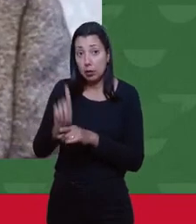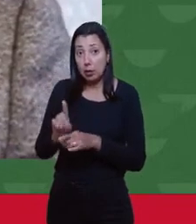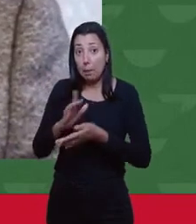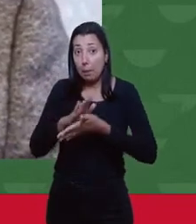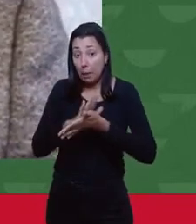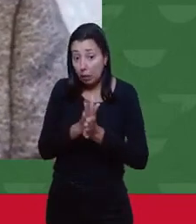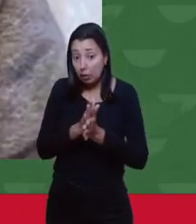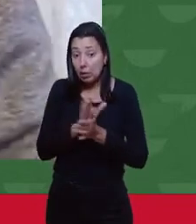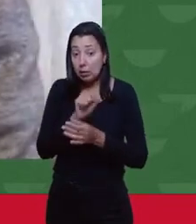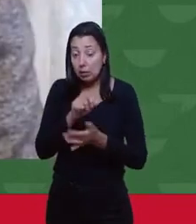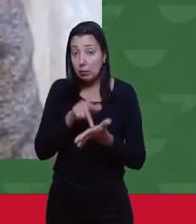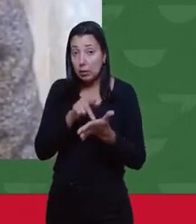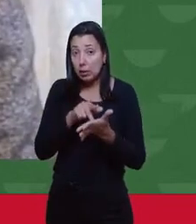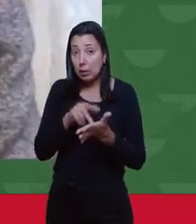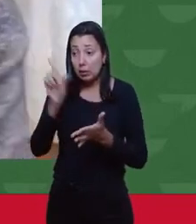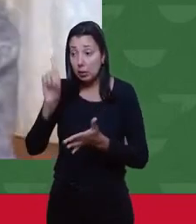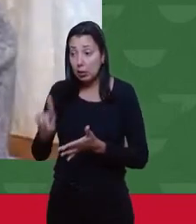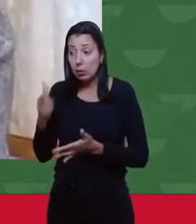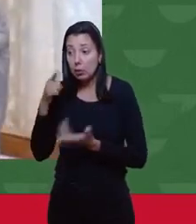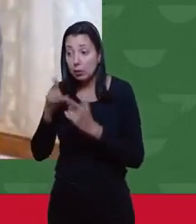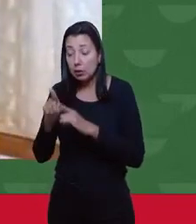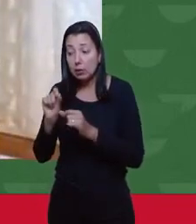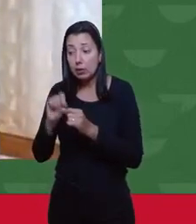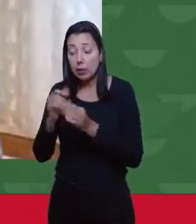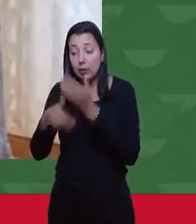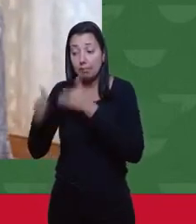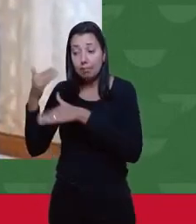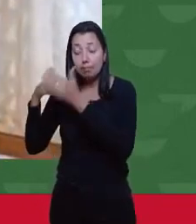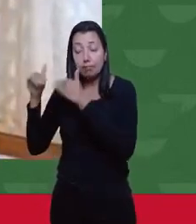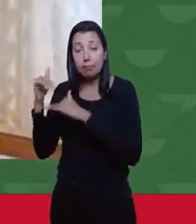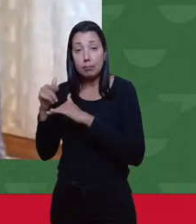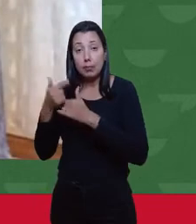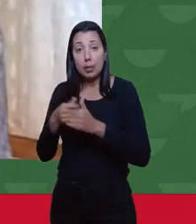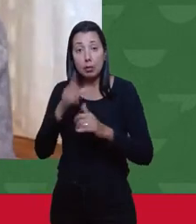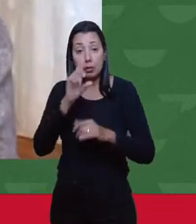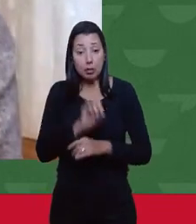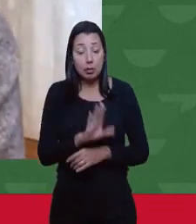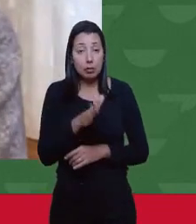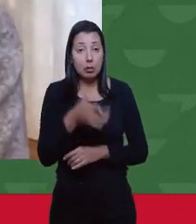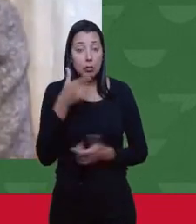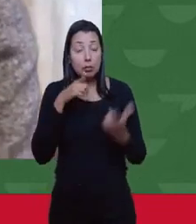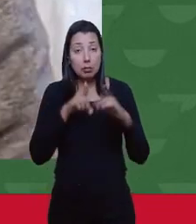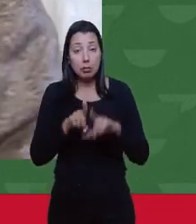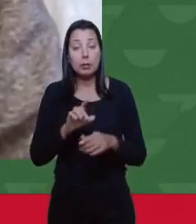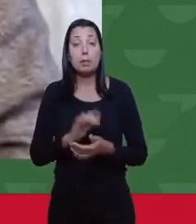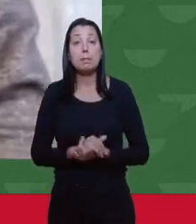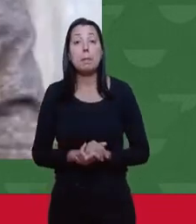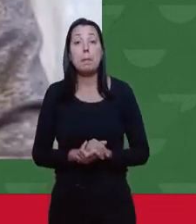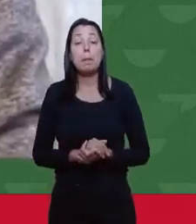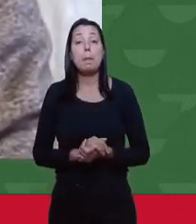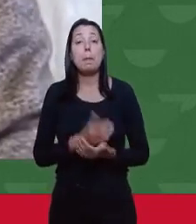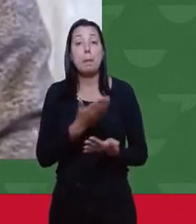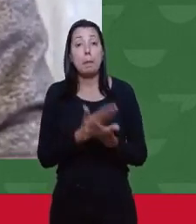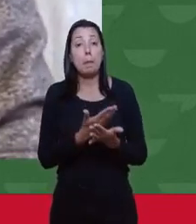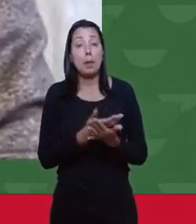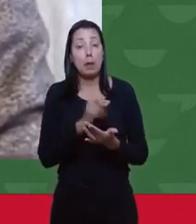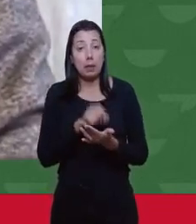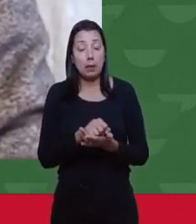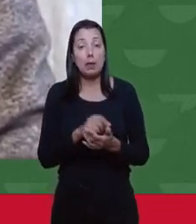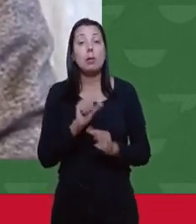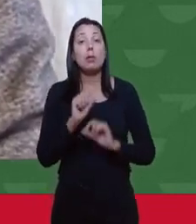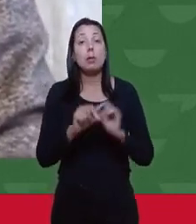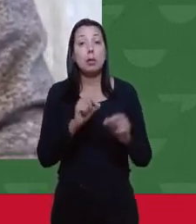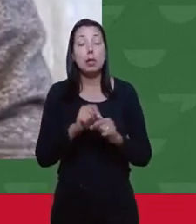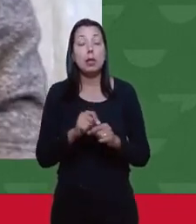homofóbico, dificilmente a extrema-direita vai conseguir retroceder em relação a esses direitos já conquistados. O que eu estudo aqui, eu estou estudando o fenômeno